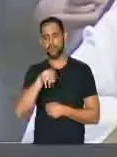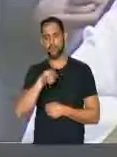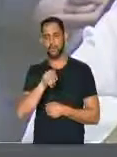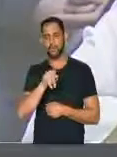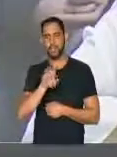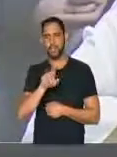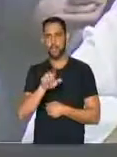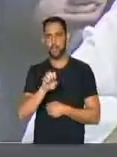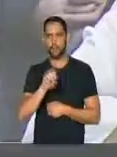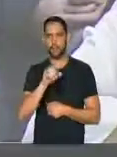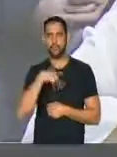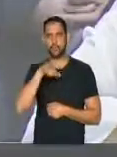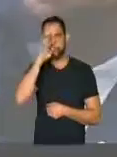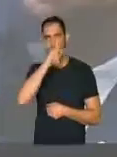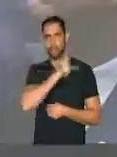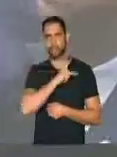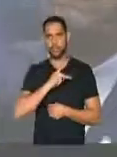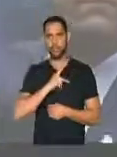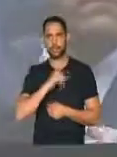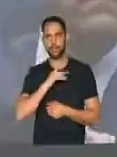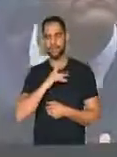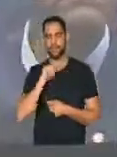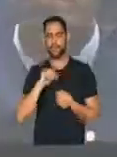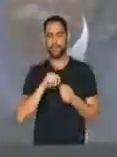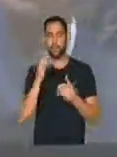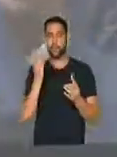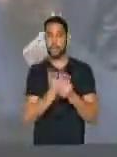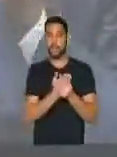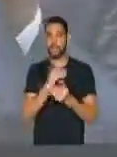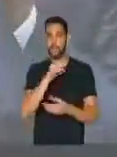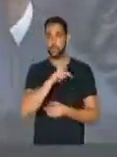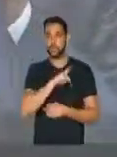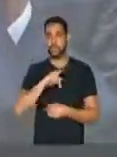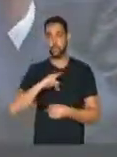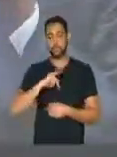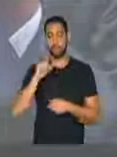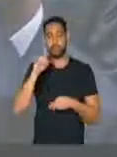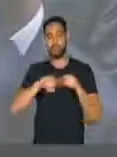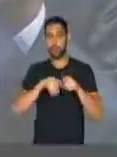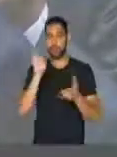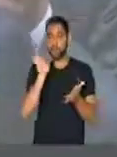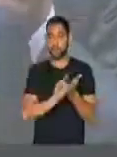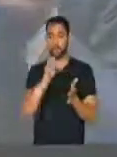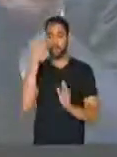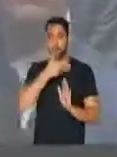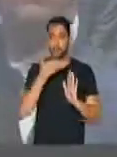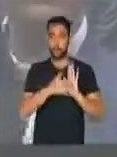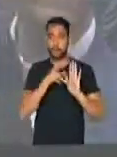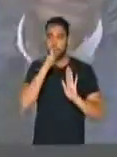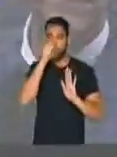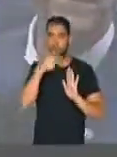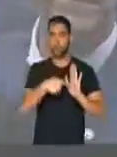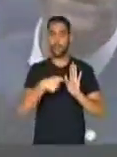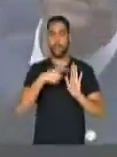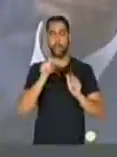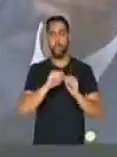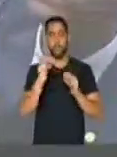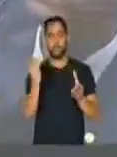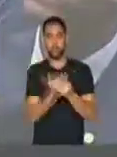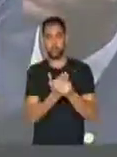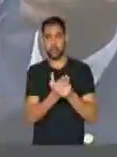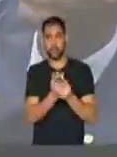Alegria. Presidente, a denúncia do Ministério Público tem indícios de autoria, materialidade, tem provas consistentes, é uma